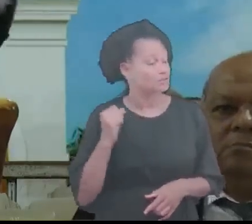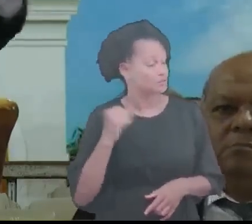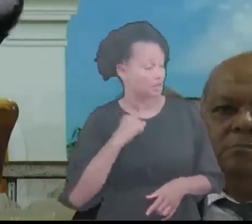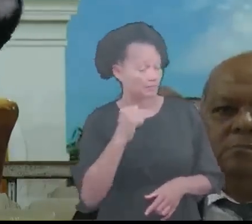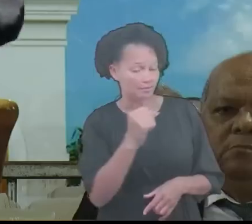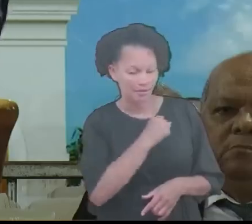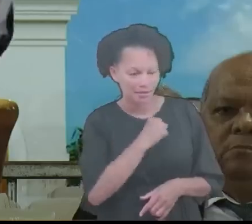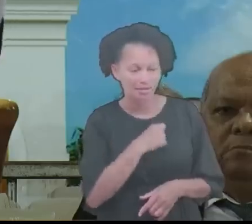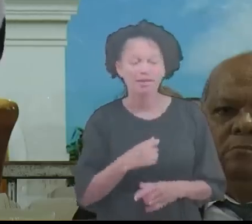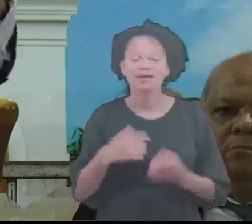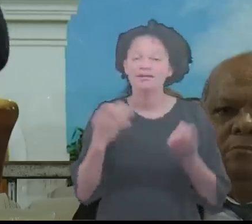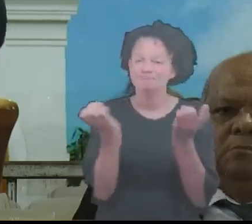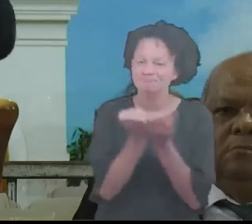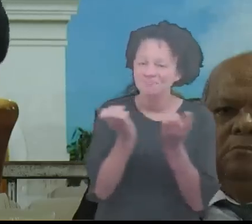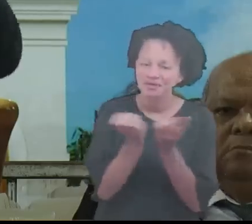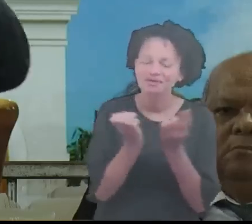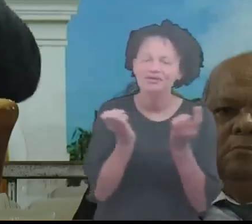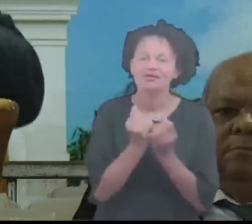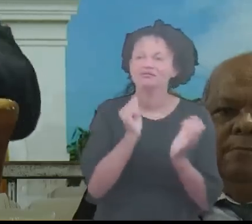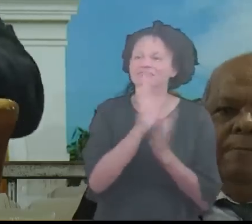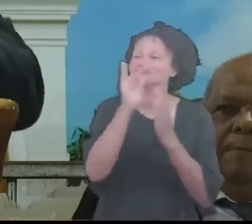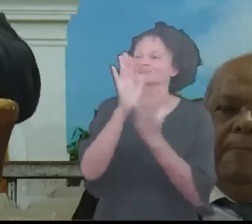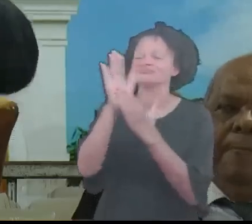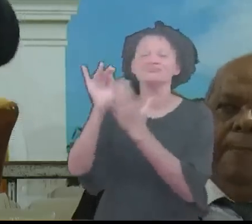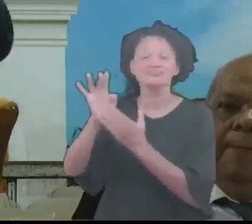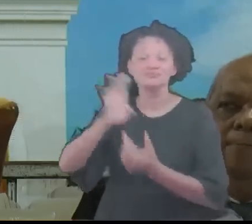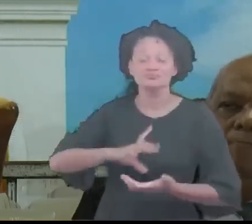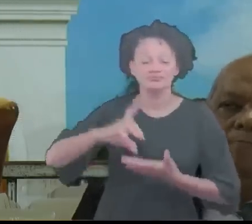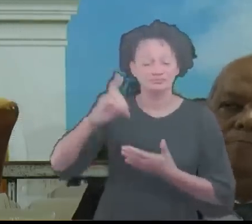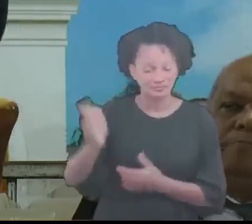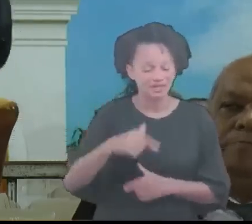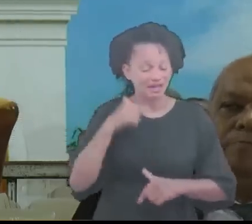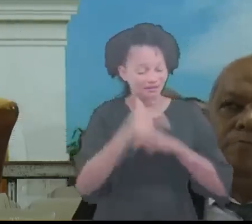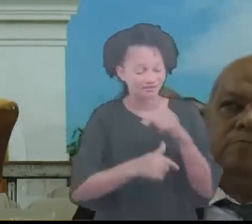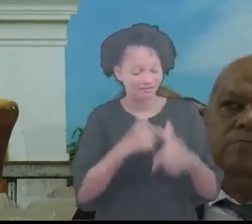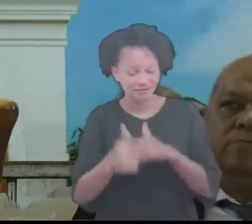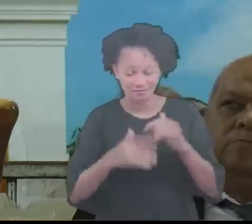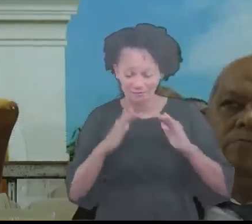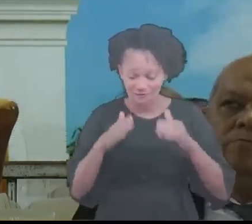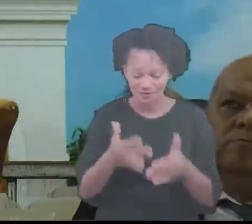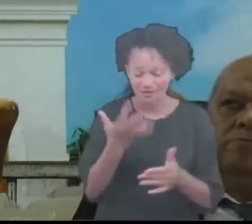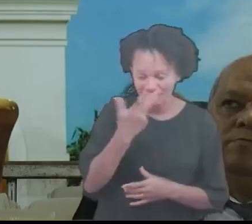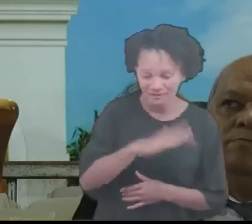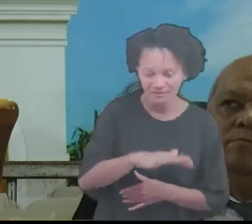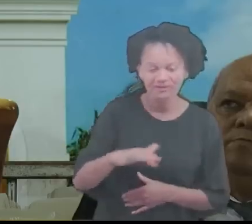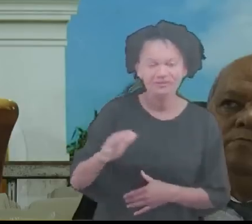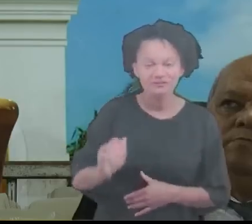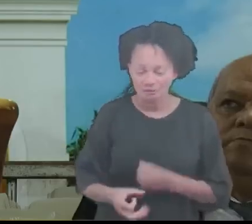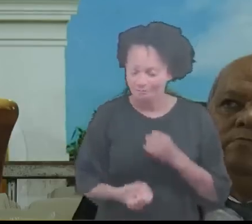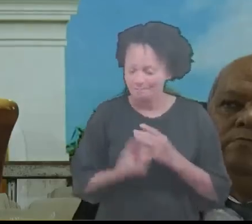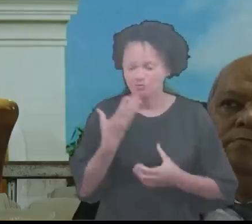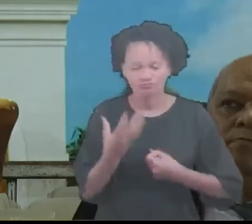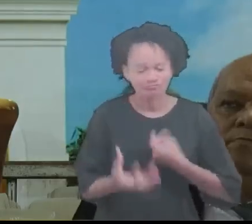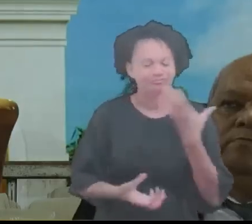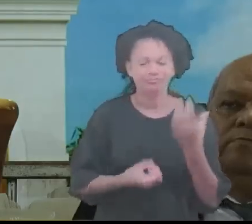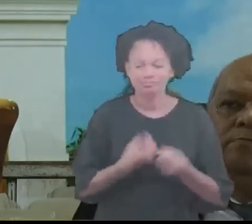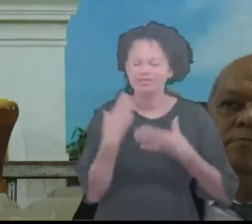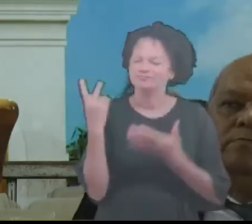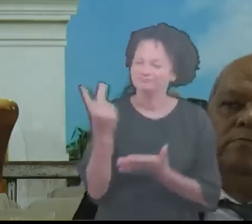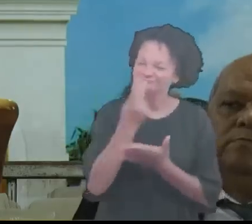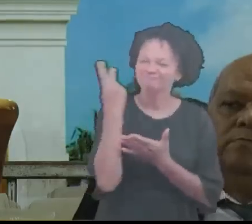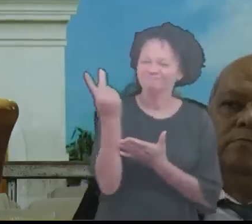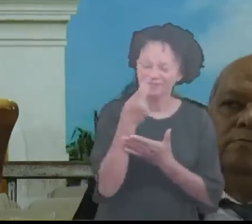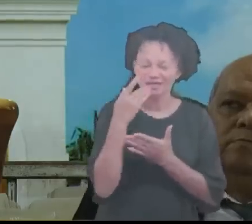cada escola bíblica, louvado seja Deus, cada trabalho com as crianças, ele produzia a